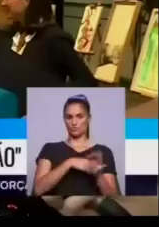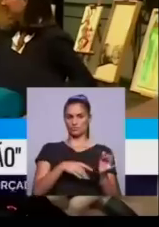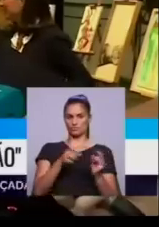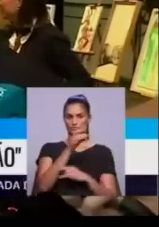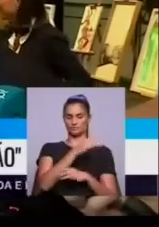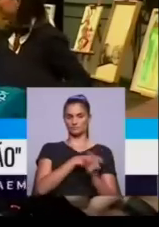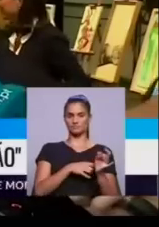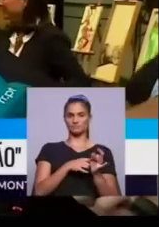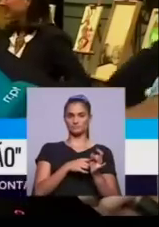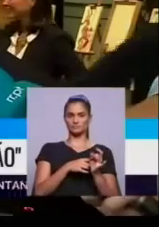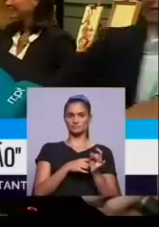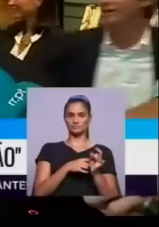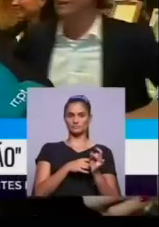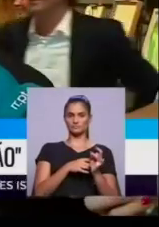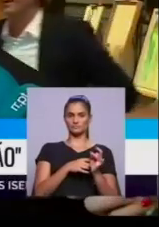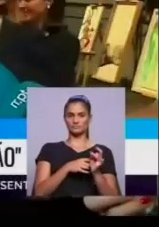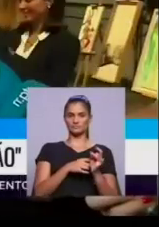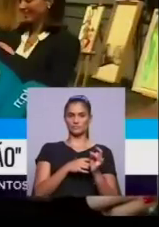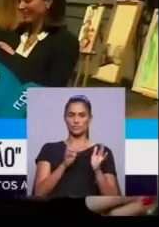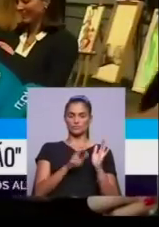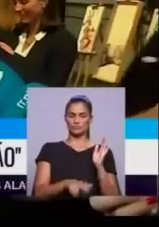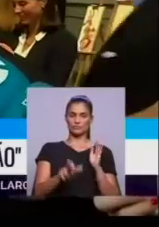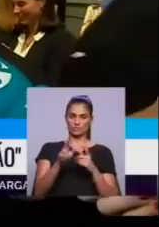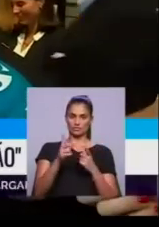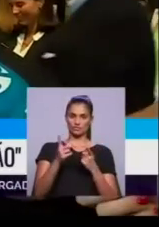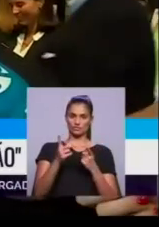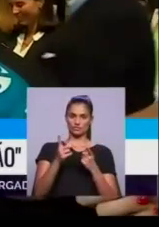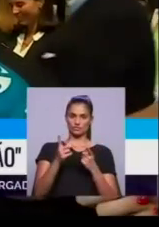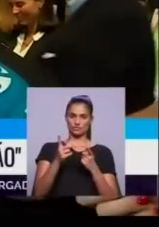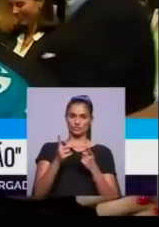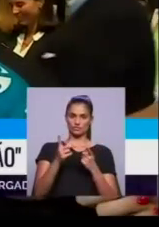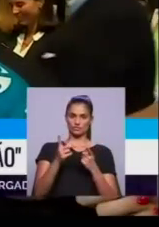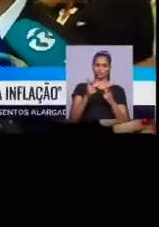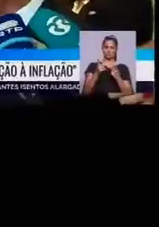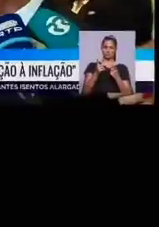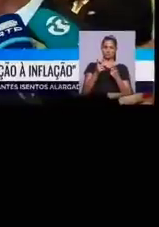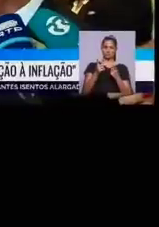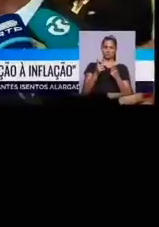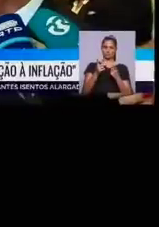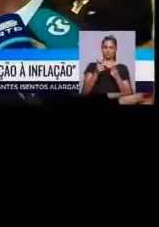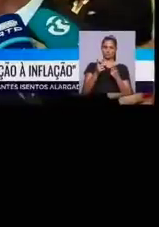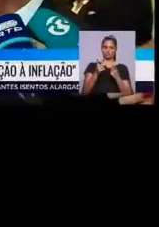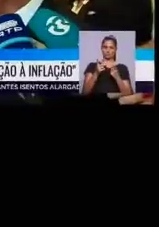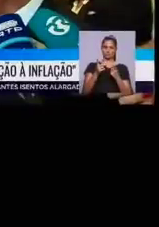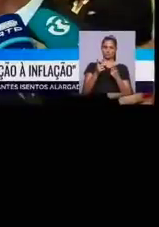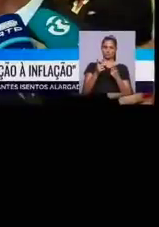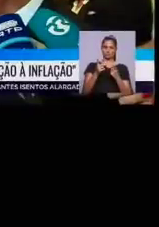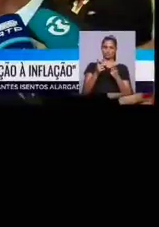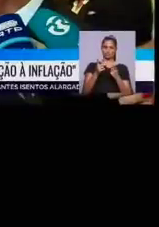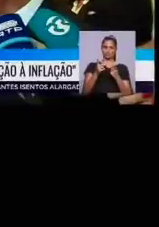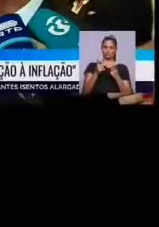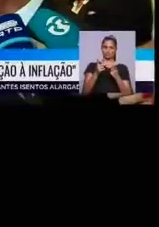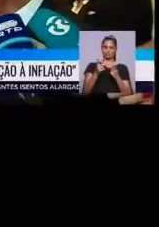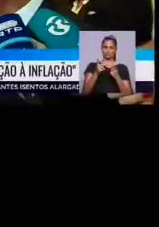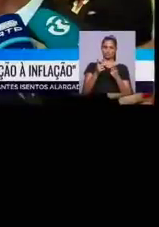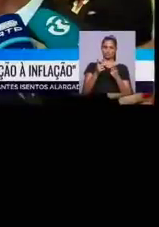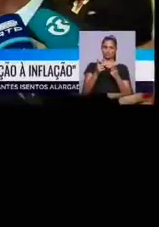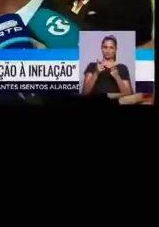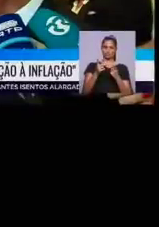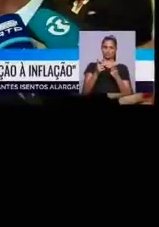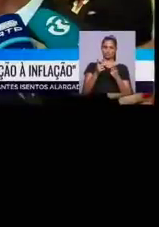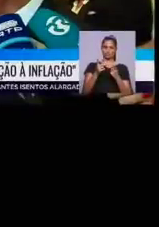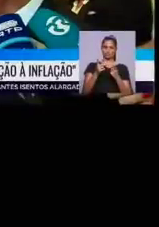está a cair em relação em Portugal não está nem da amostras